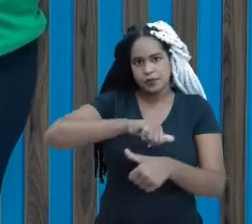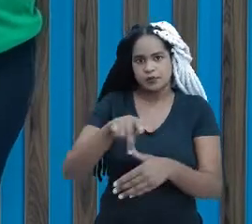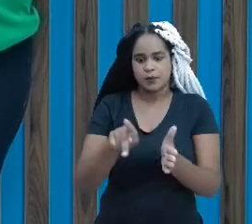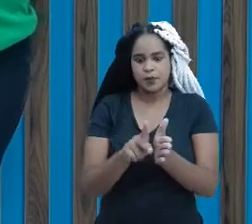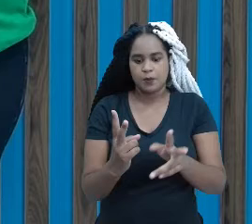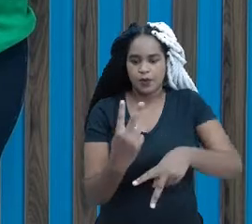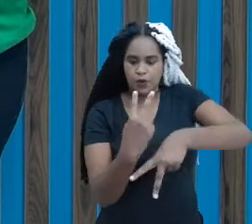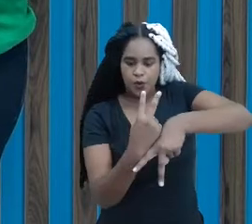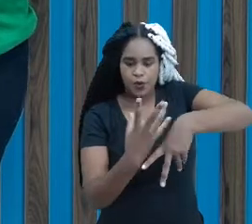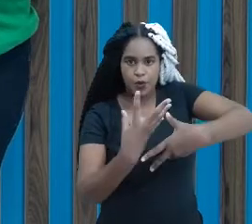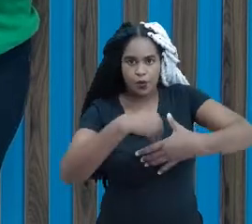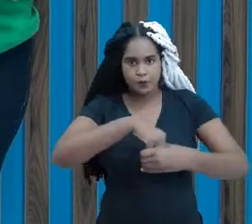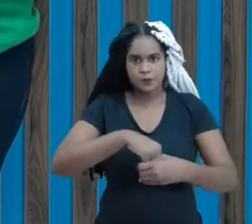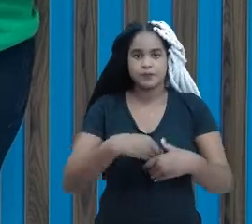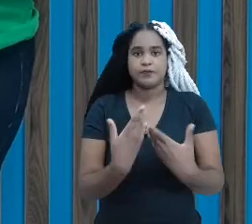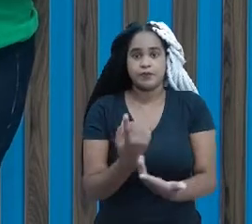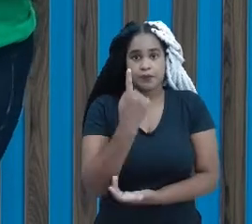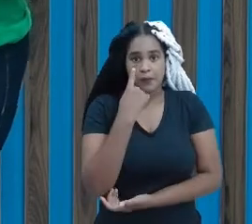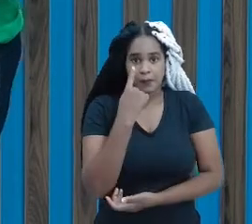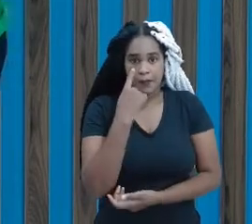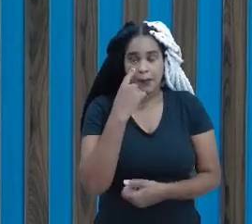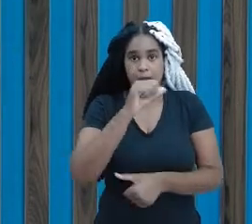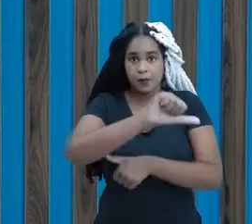cromossomo. Essas alterações